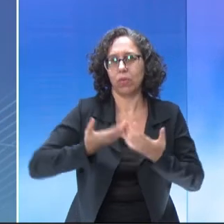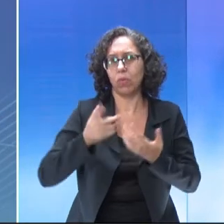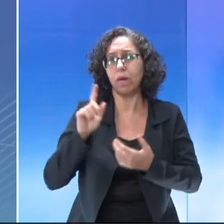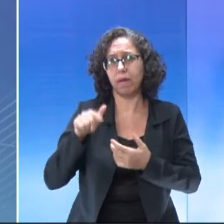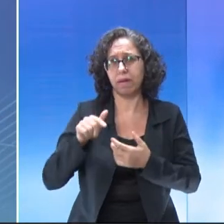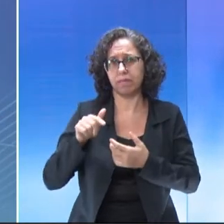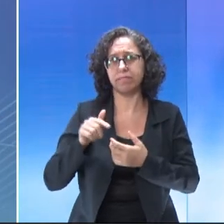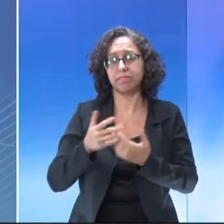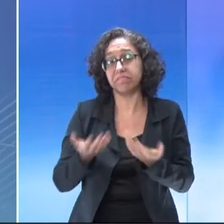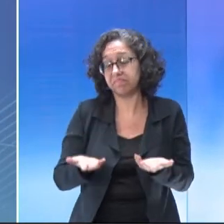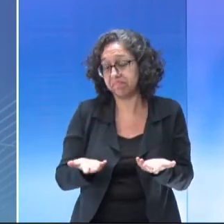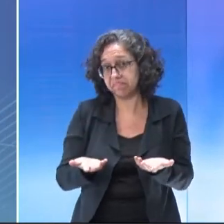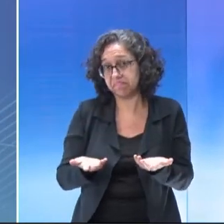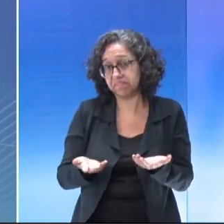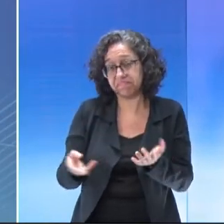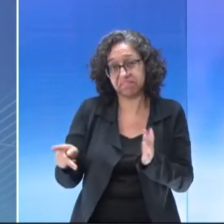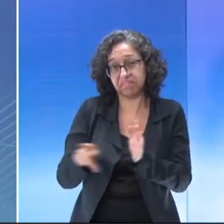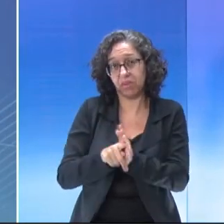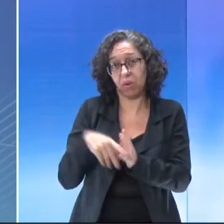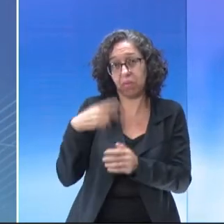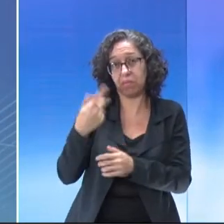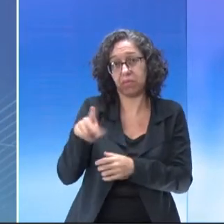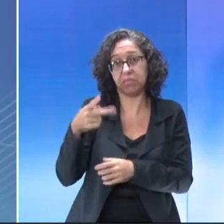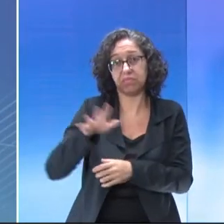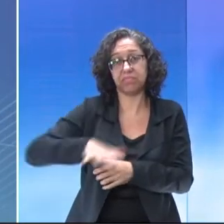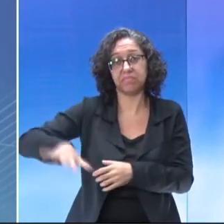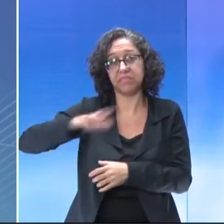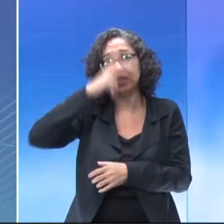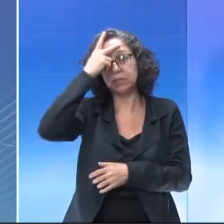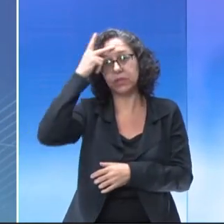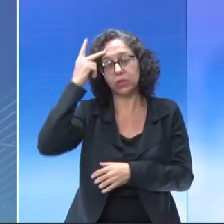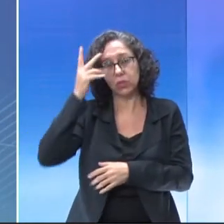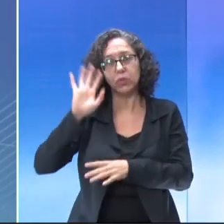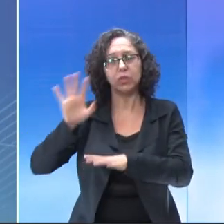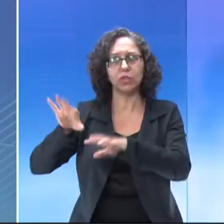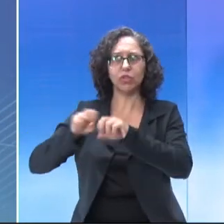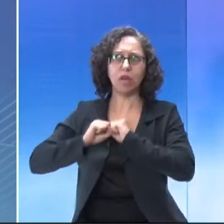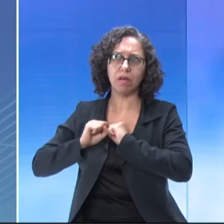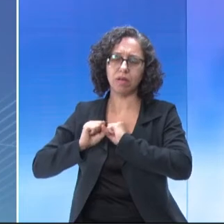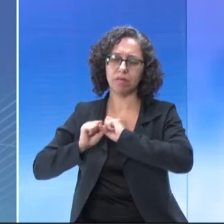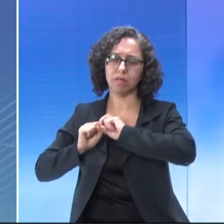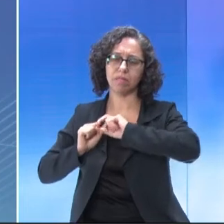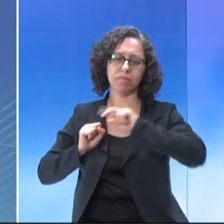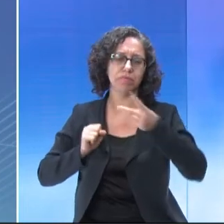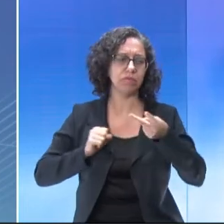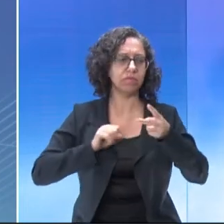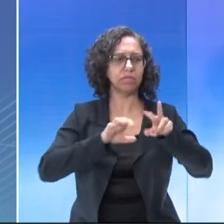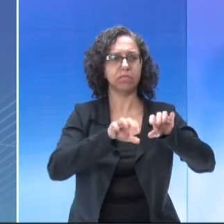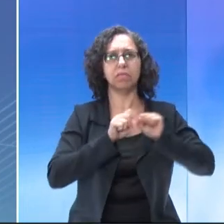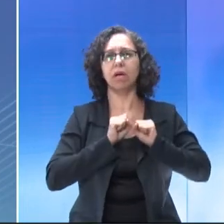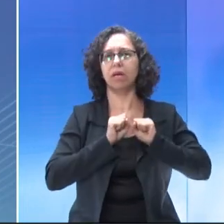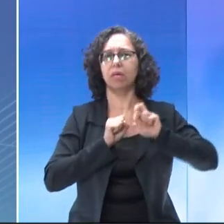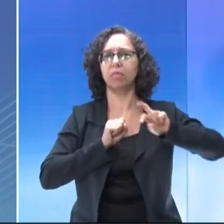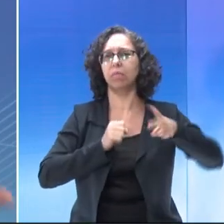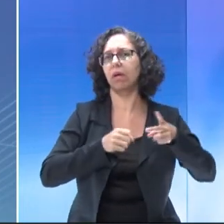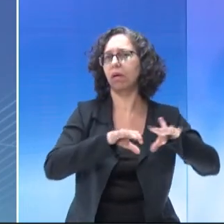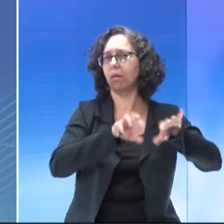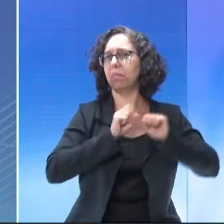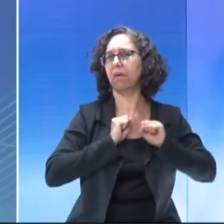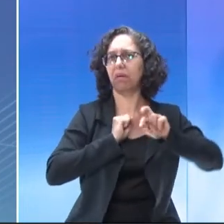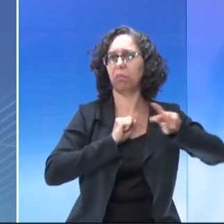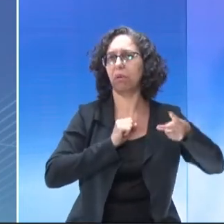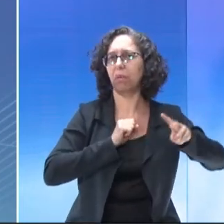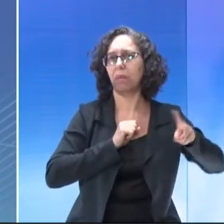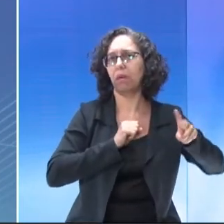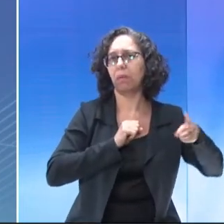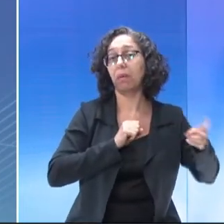passa de geração em geração, né? Geralmente são os provérbios. E aquilo ali não é comprovado, então se torna um